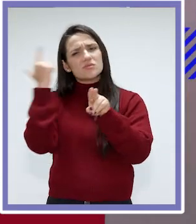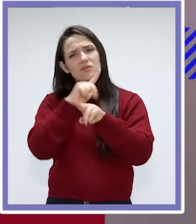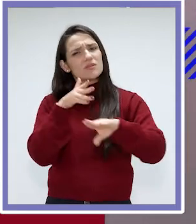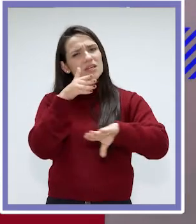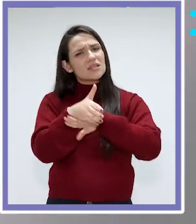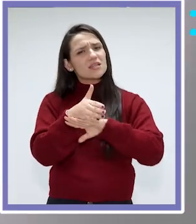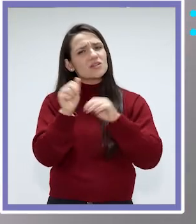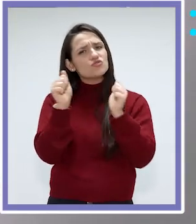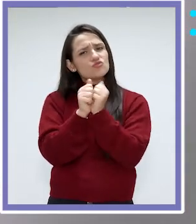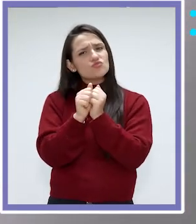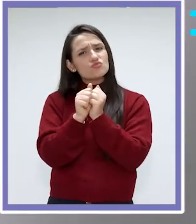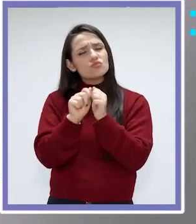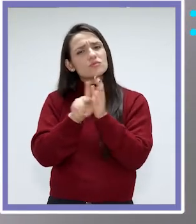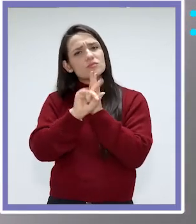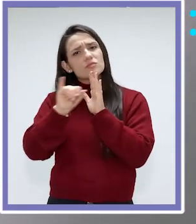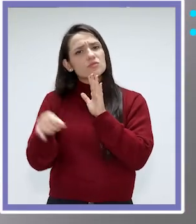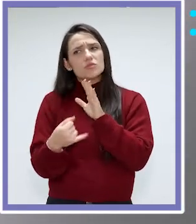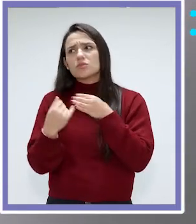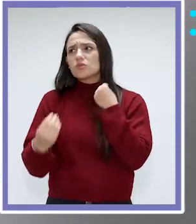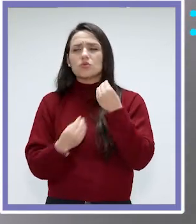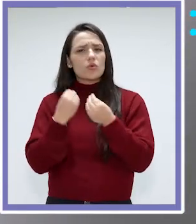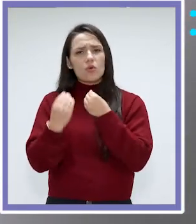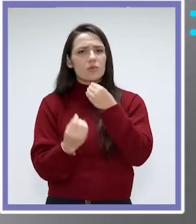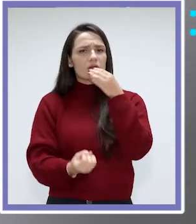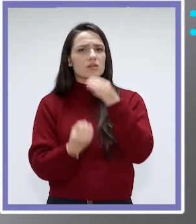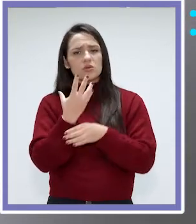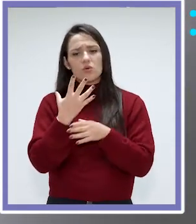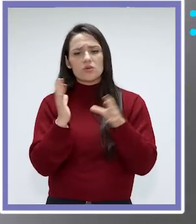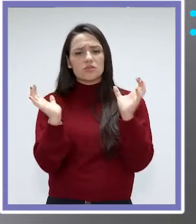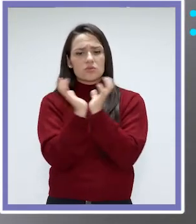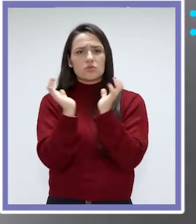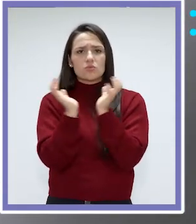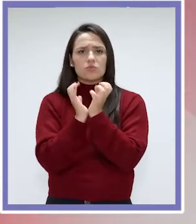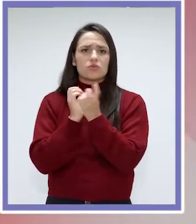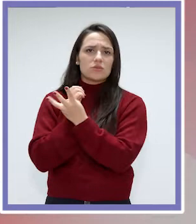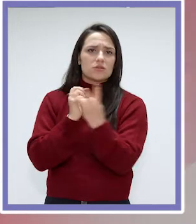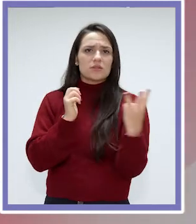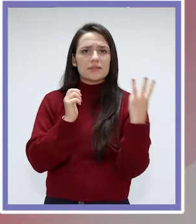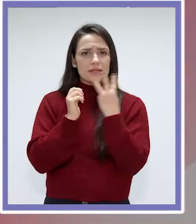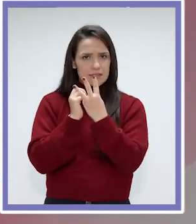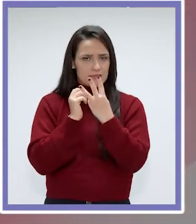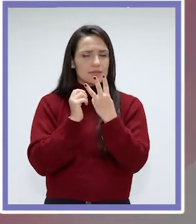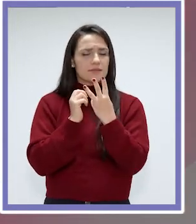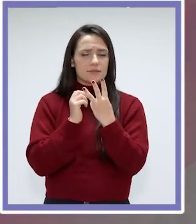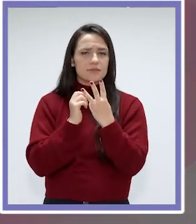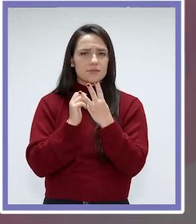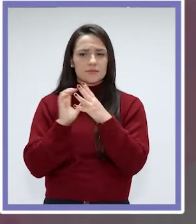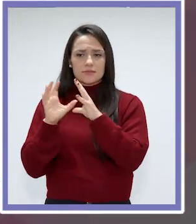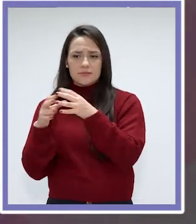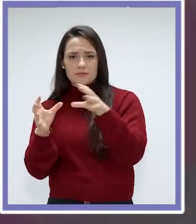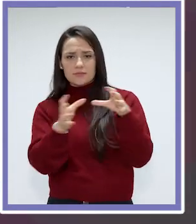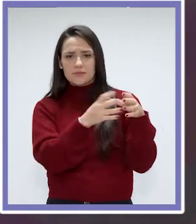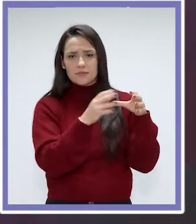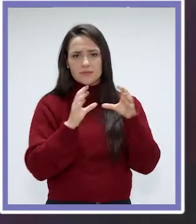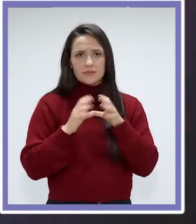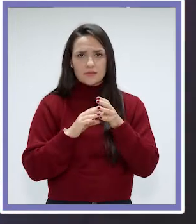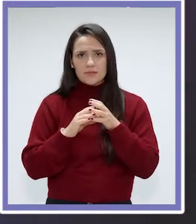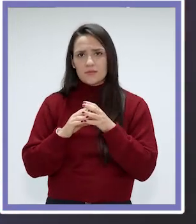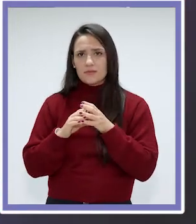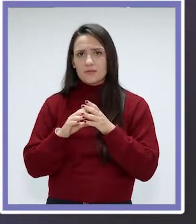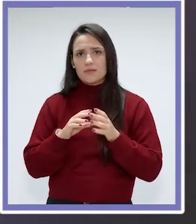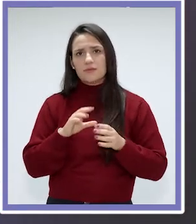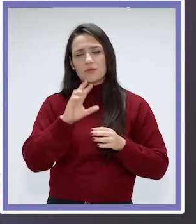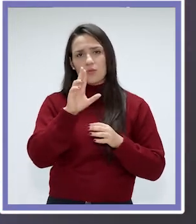queria entender também como que isso foi ali a criação desse grupo aí, se eu me corrige se eu errar na pronúncia da sigla, não sei